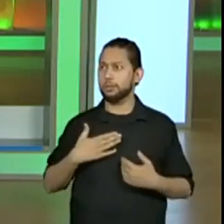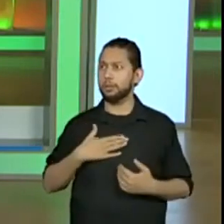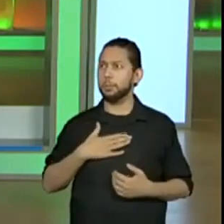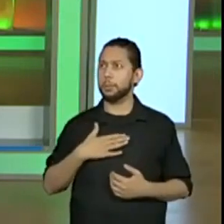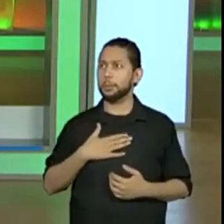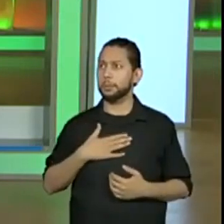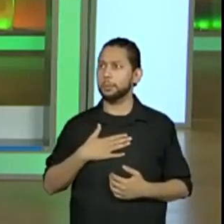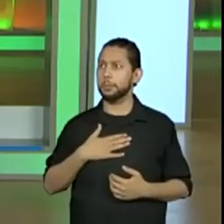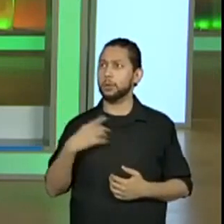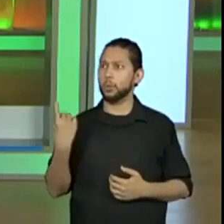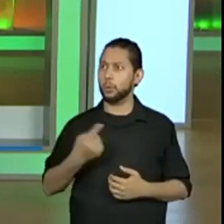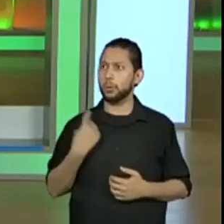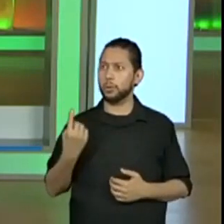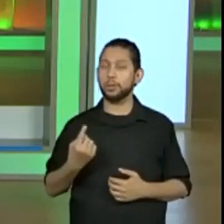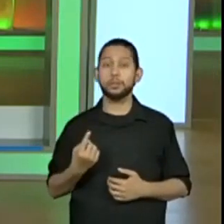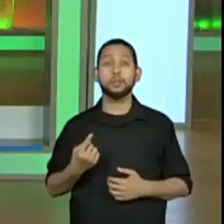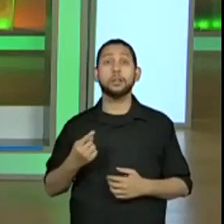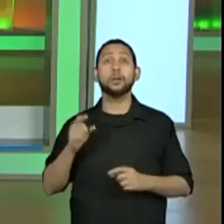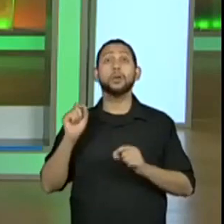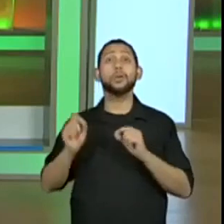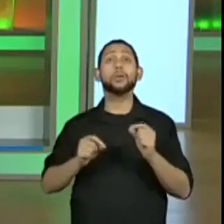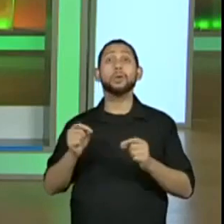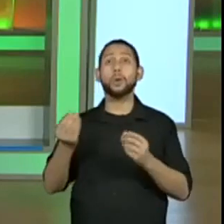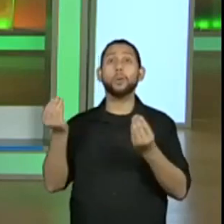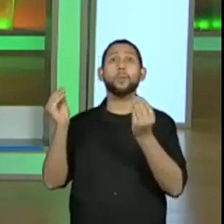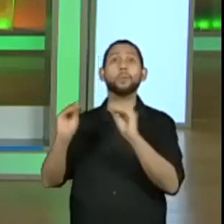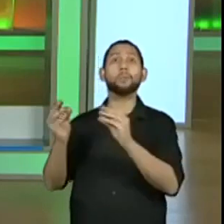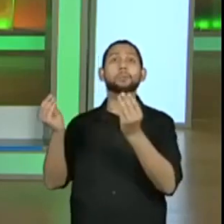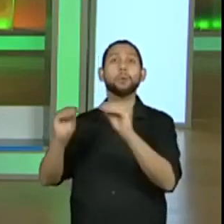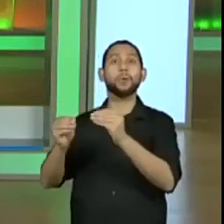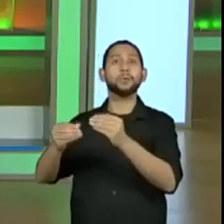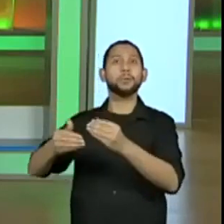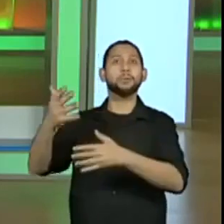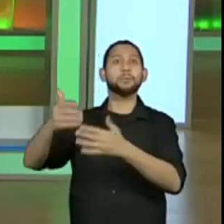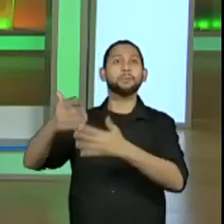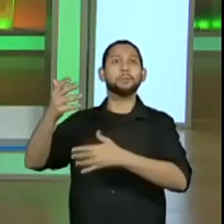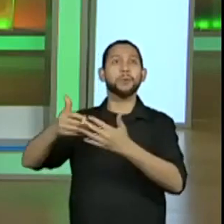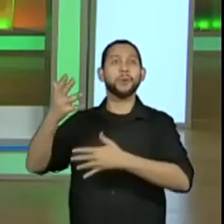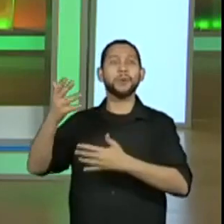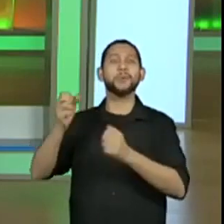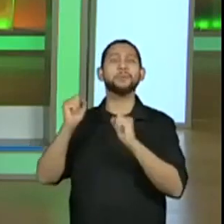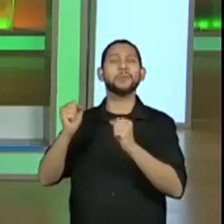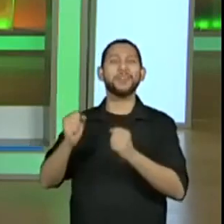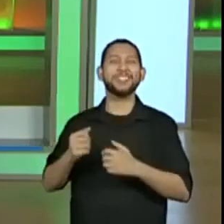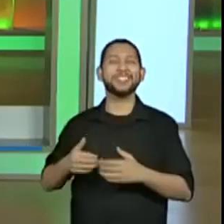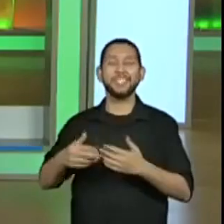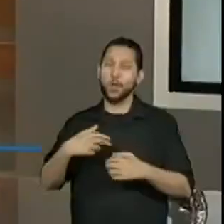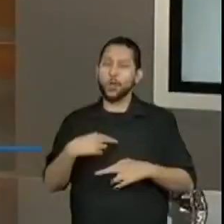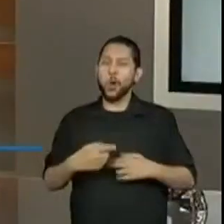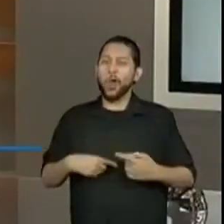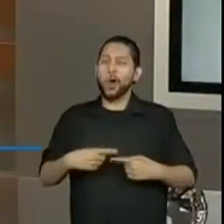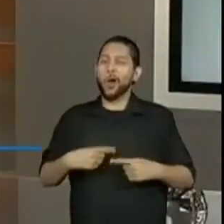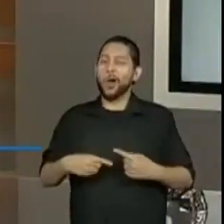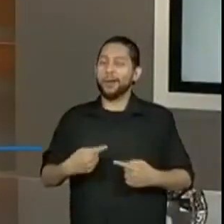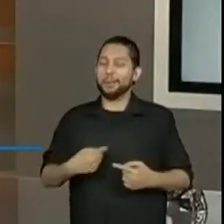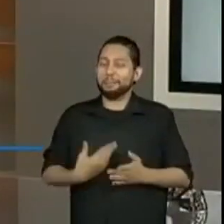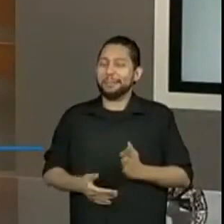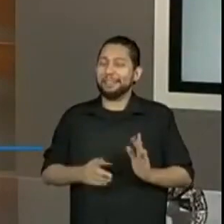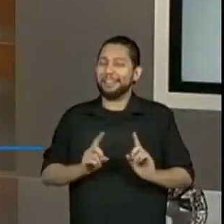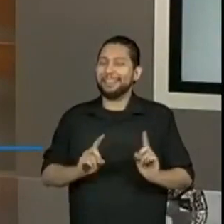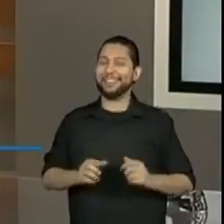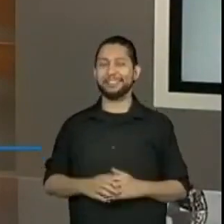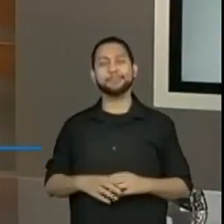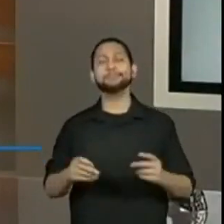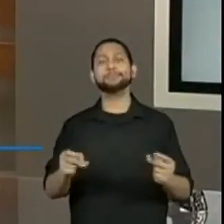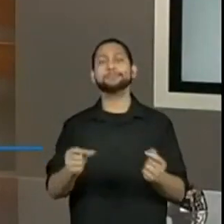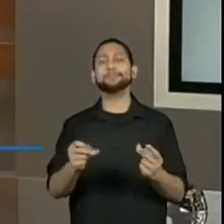colocou. Muito eu estou dando bom. Uma enrolada, gente. Isso, pode ir colocando aí no chat não. Pro jogo, né? Não. Nada de enrolar. Vamos que mão